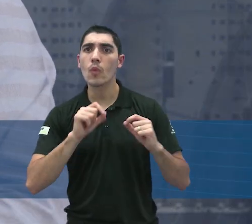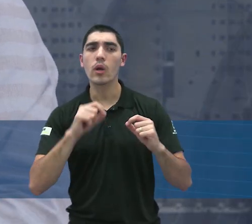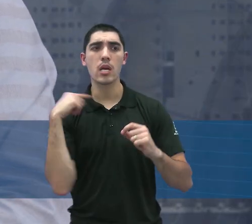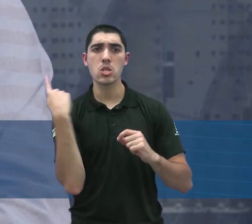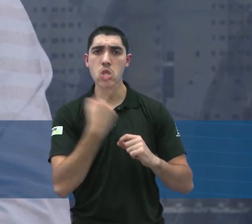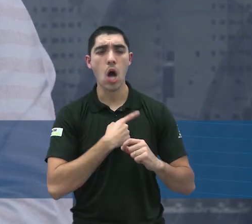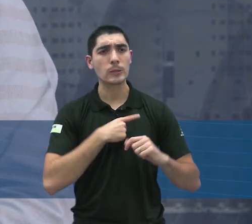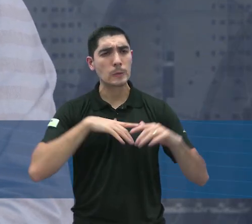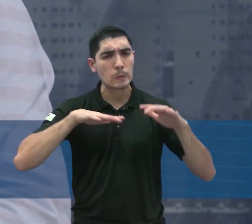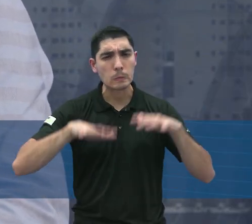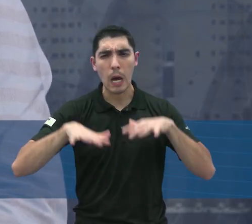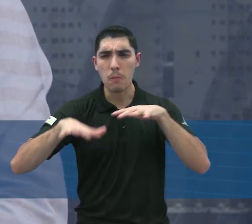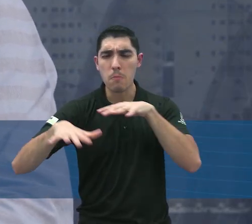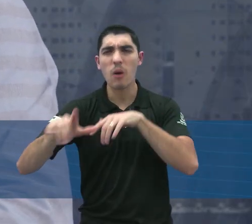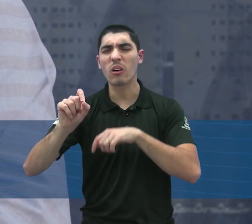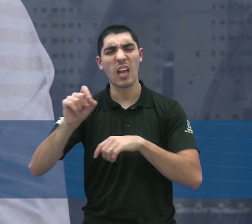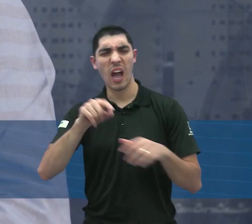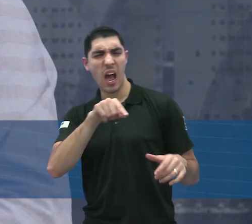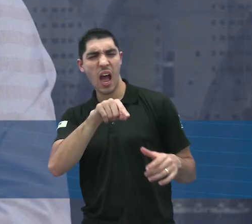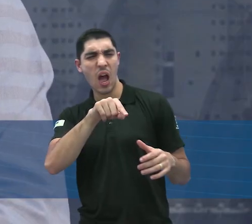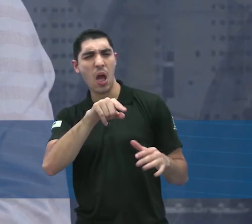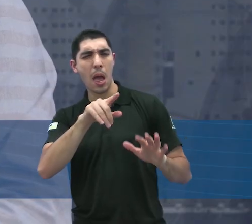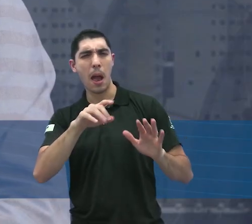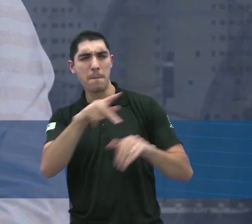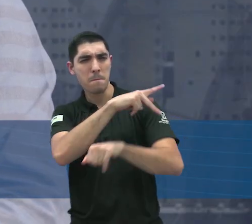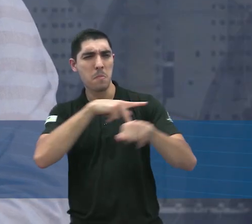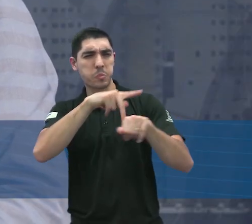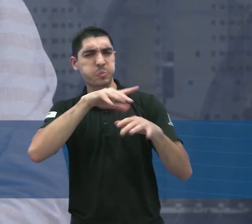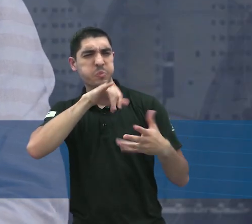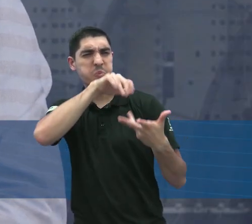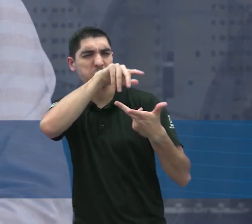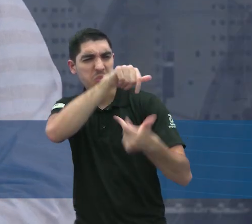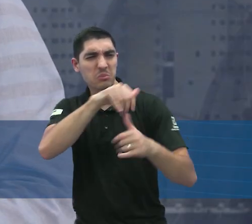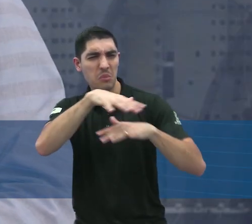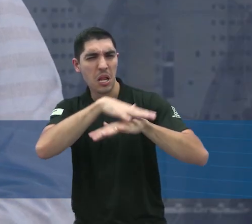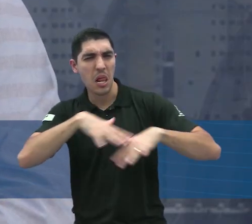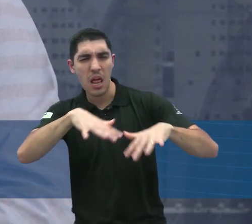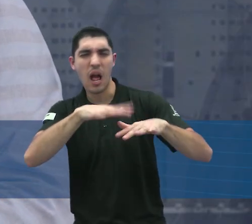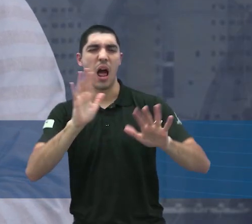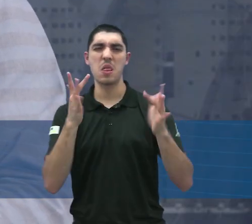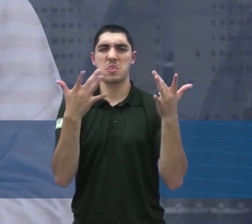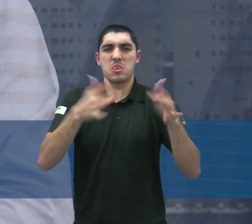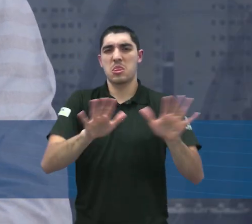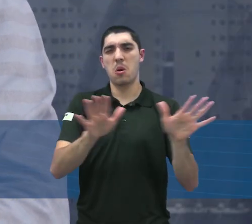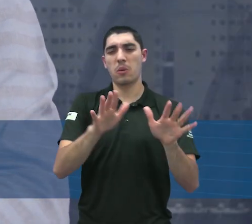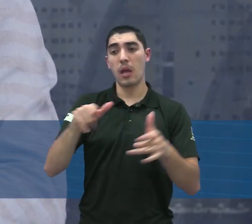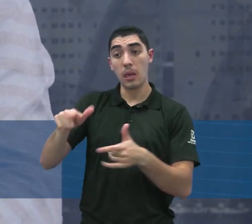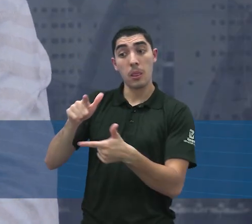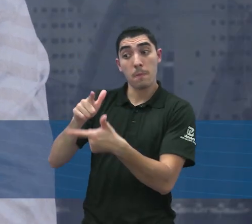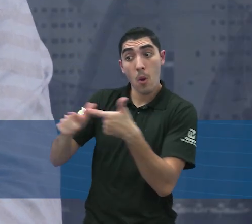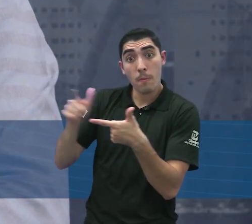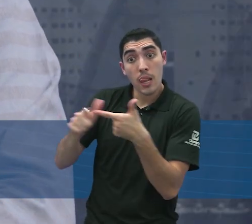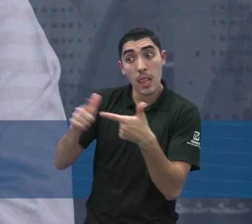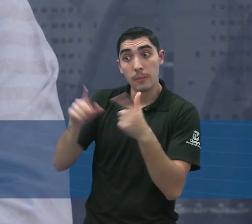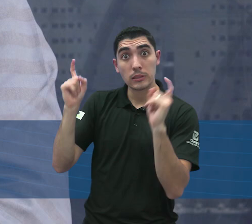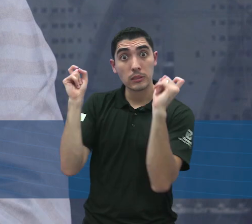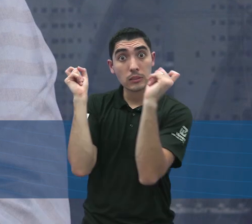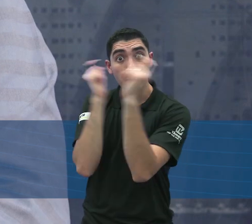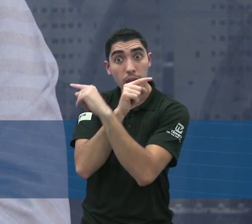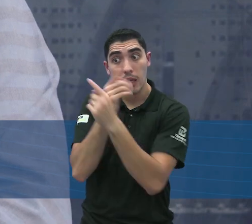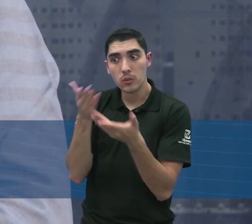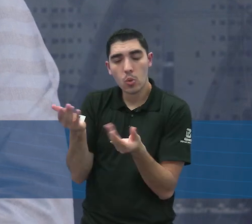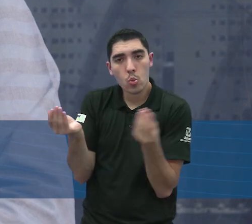as organizações internacionais para resolver os problemas mais difíceis, ou melhor dizendo, os mais complicados e mais bélicos hoje em